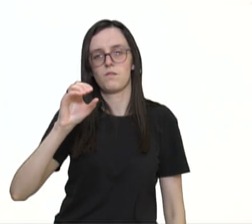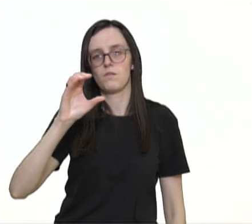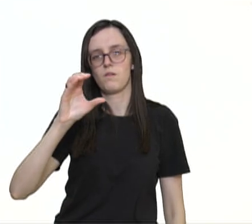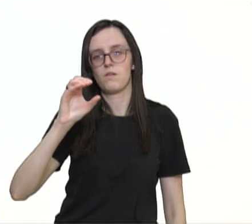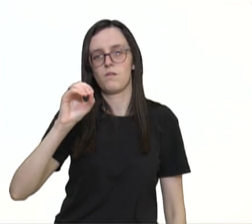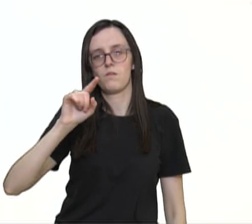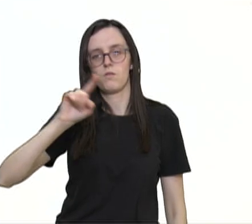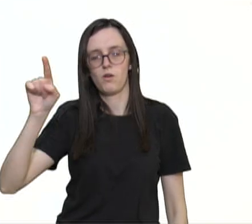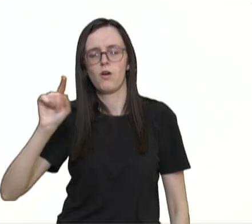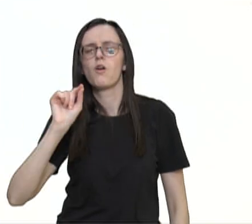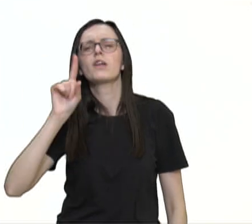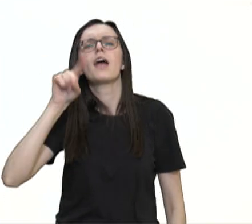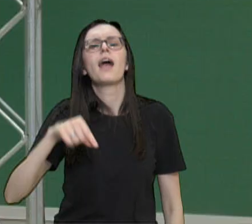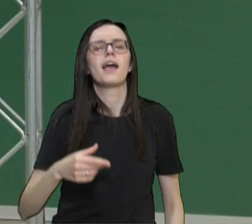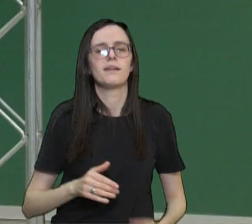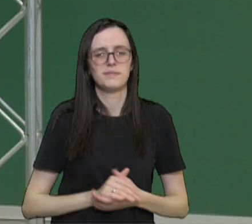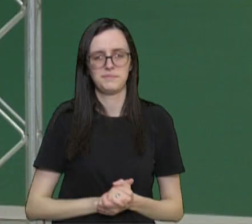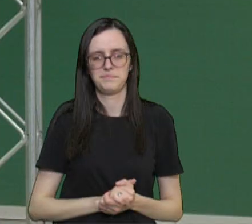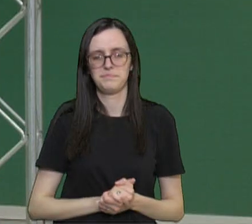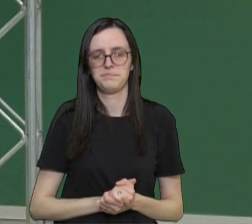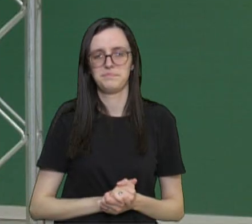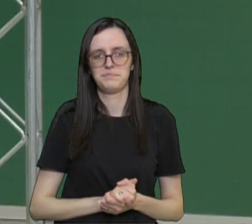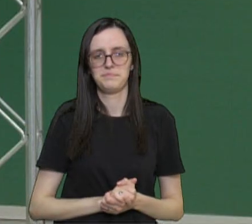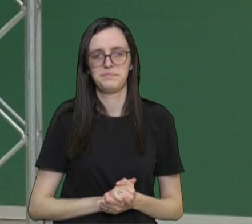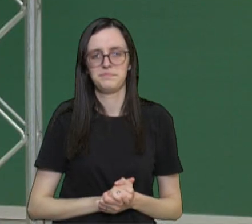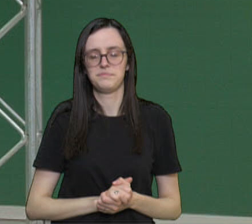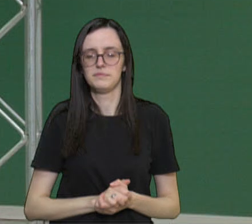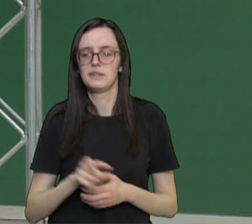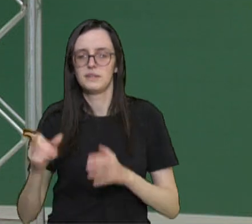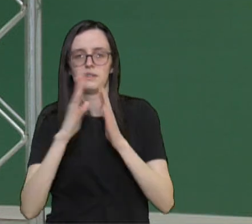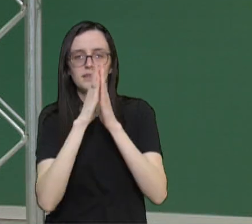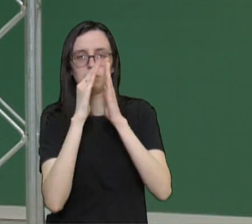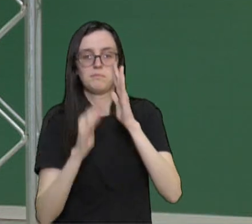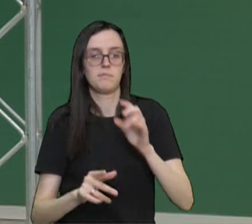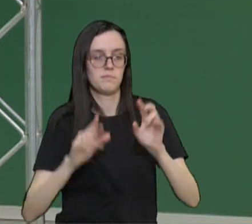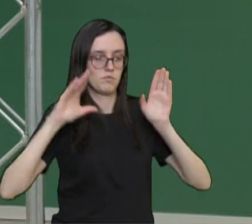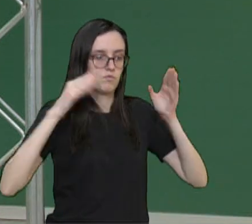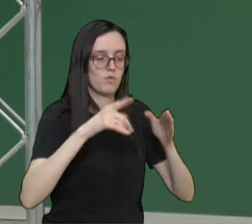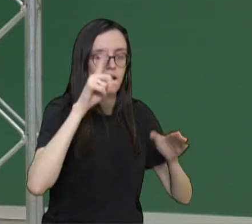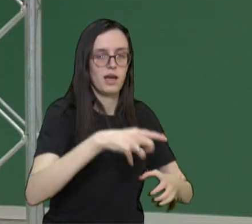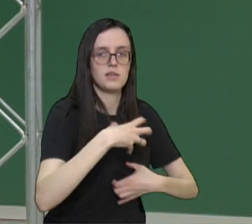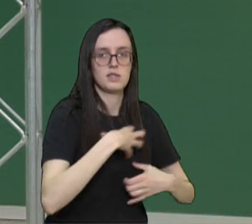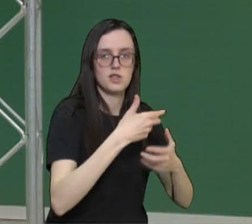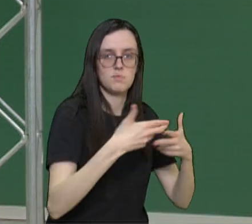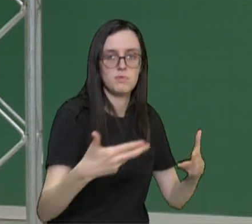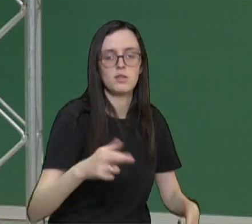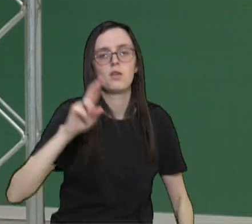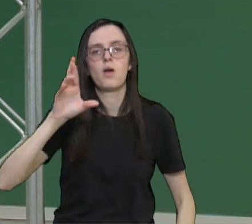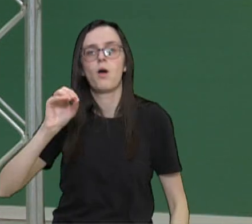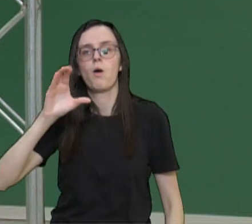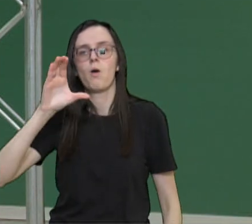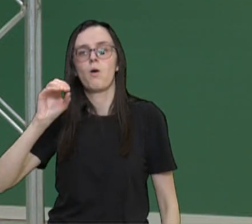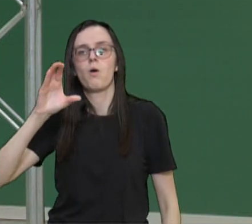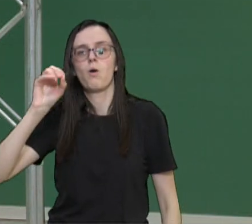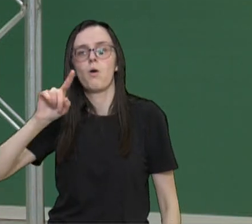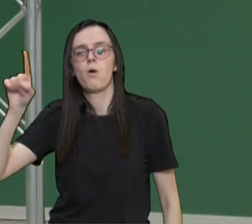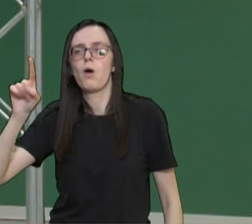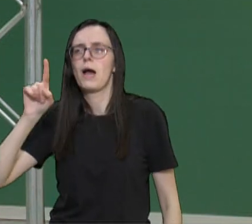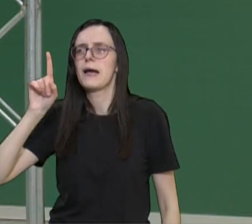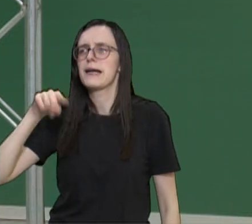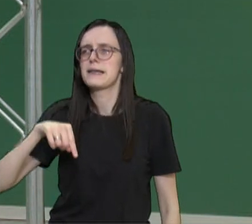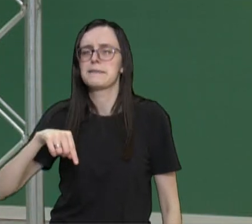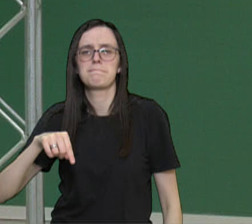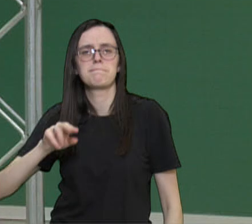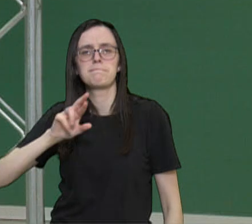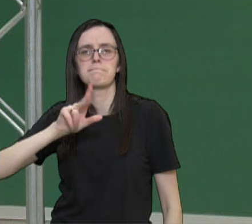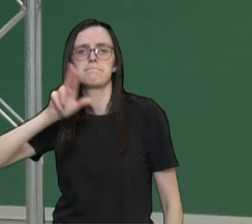Rococó, ele foi o Barroco trabalhava o sentimento, e o Rococó não, ele veio uma coisa... E o Barroco trabalhava